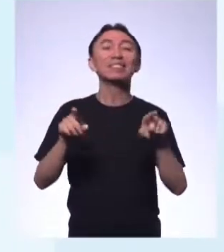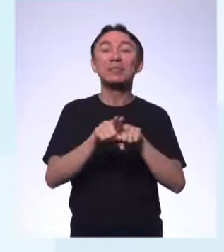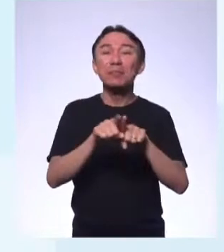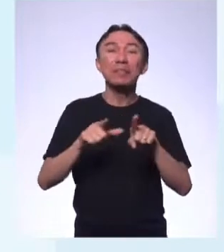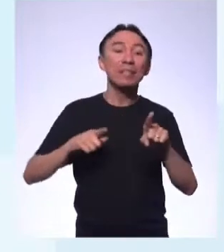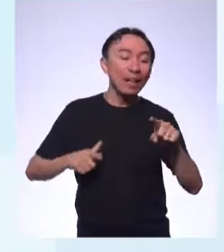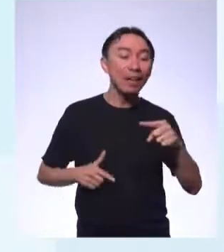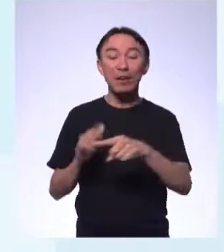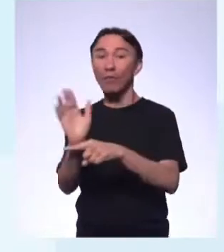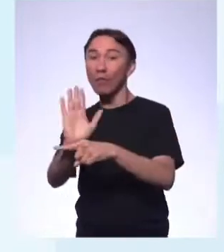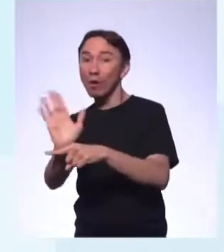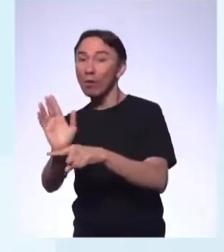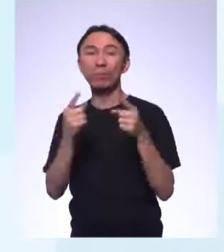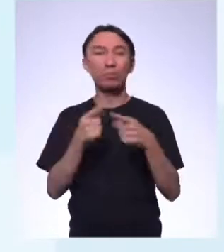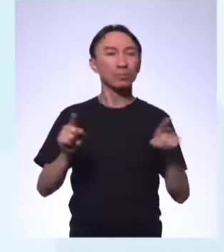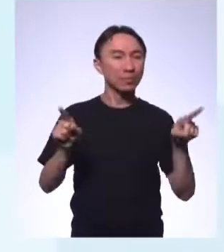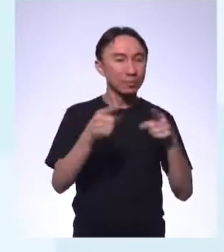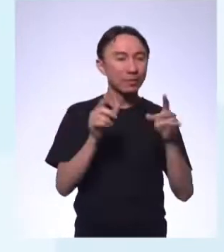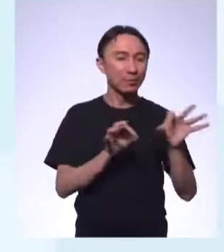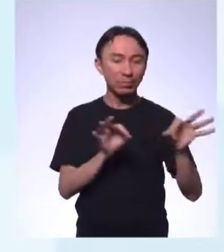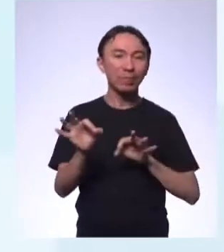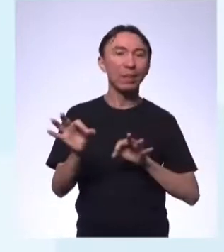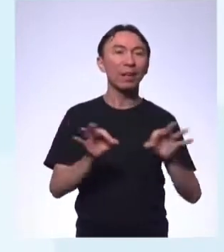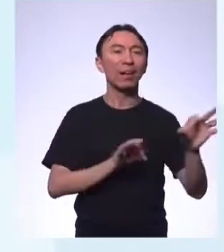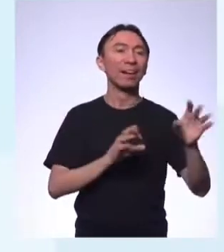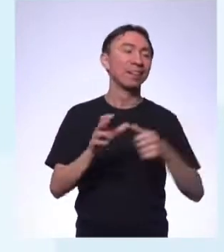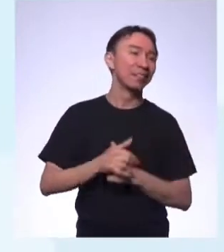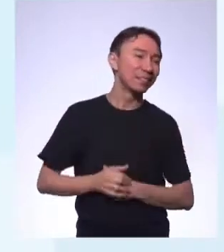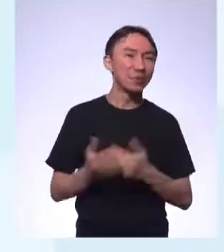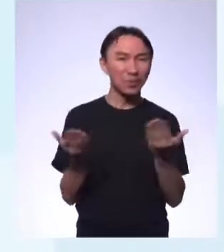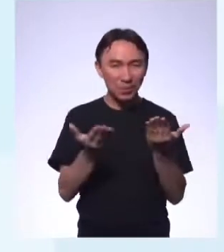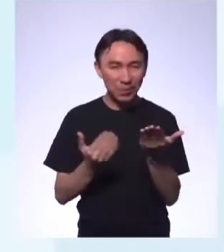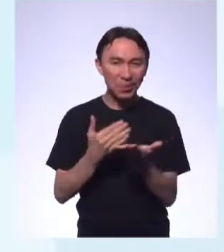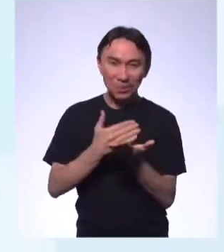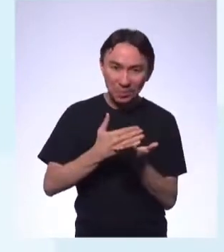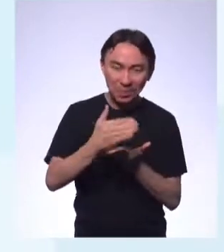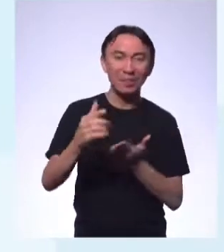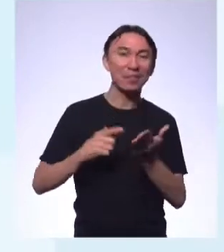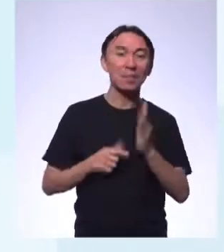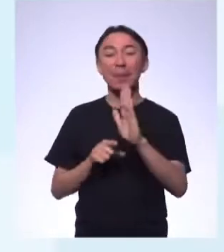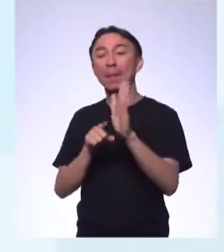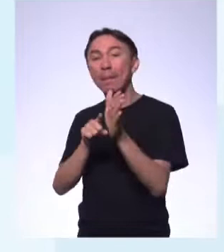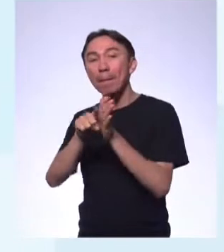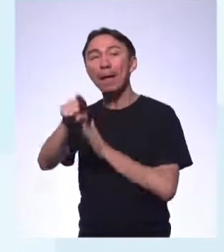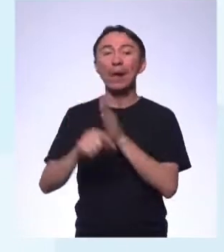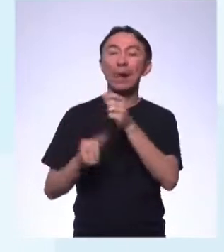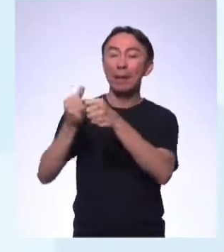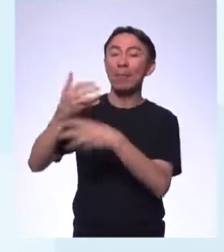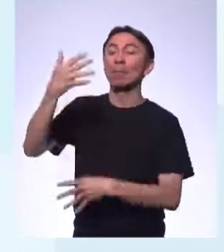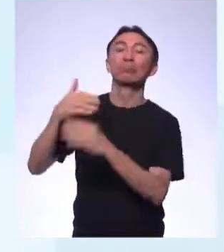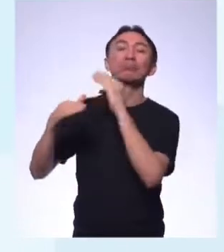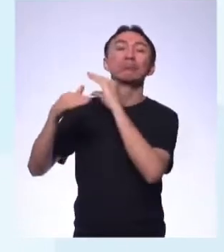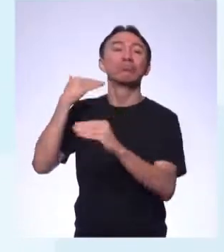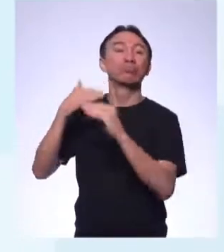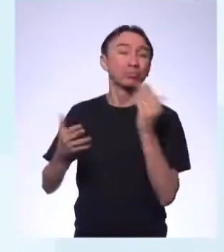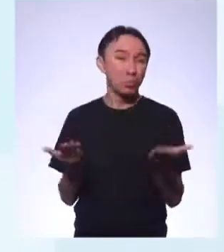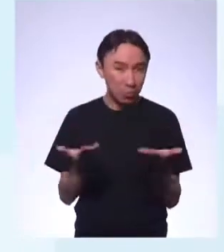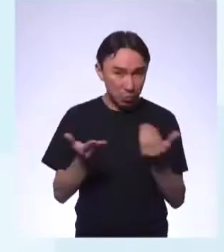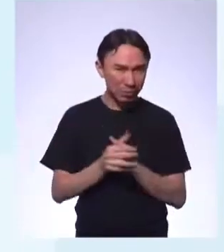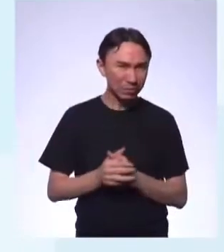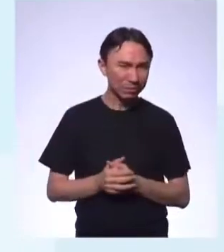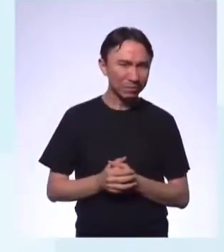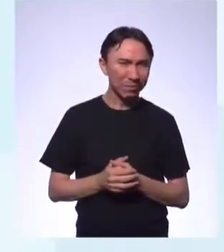de um videoclipe musical. E já vamos começar com a nossa primeira interação pelo chat na noite de hoje, olha só. Vocês têm